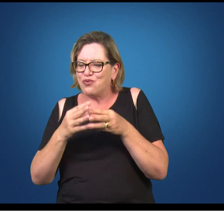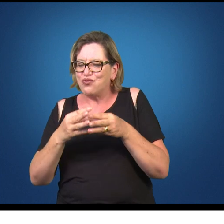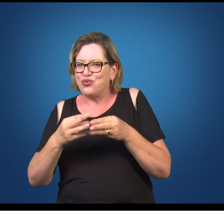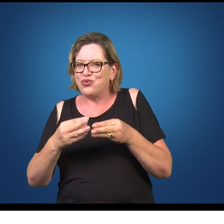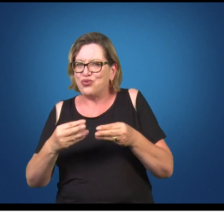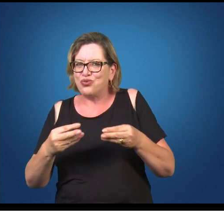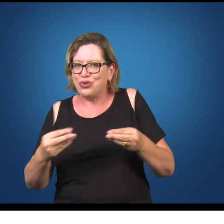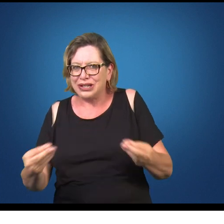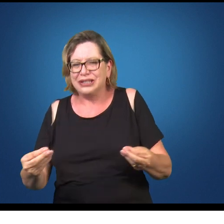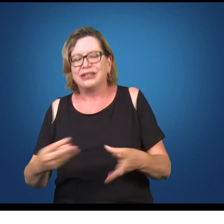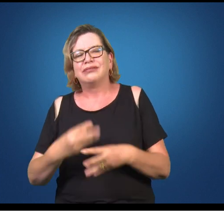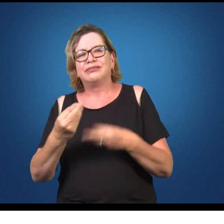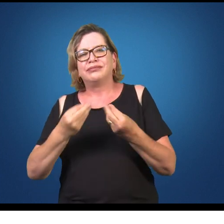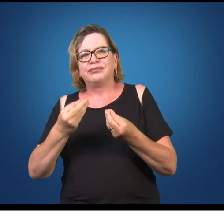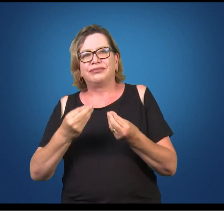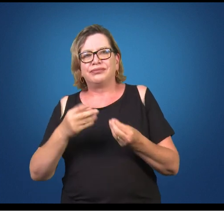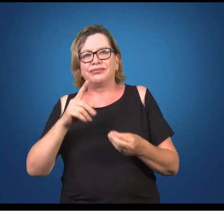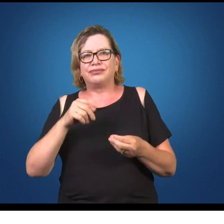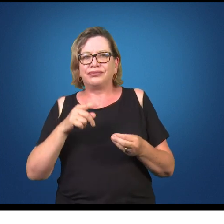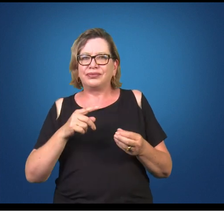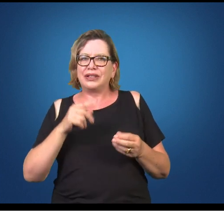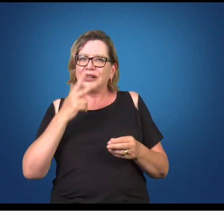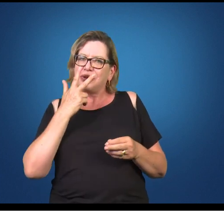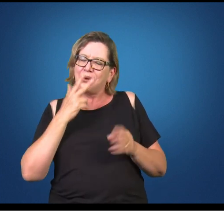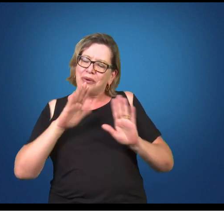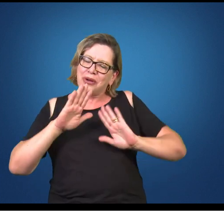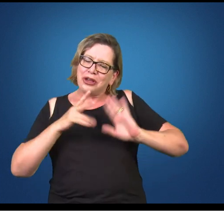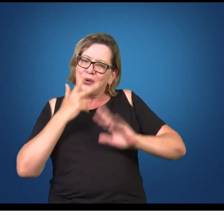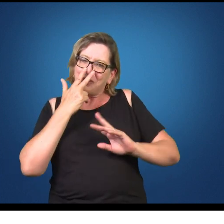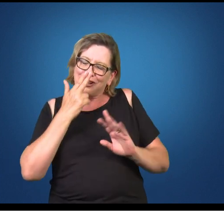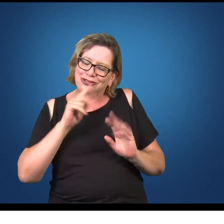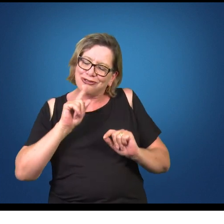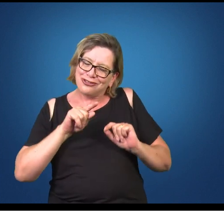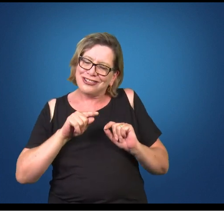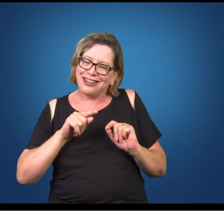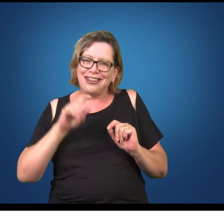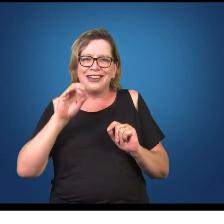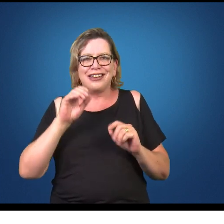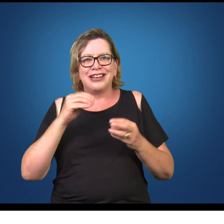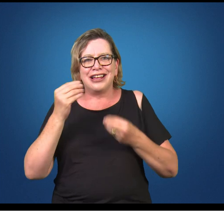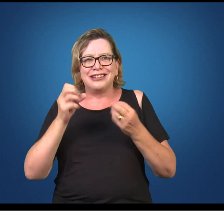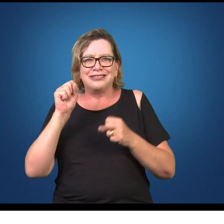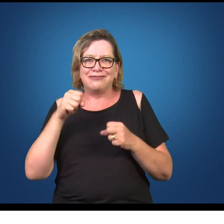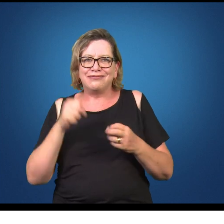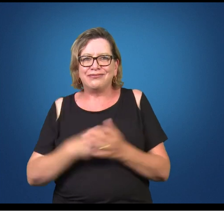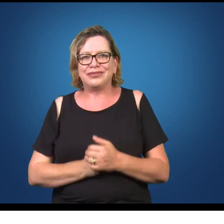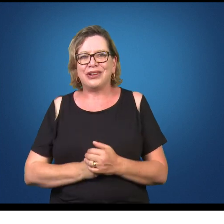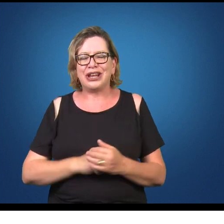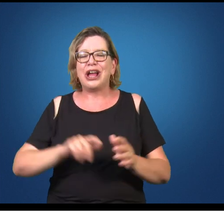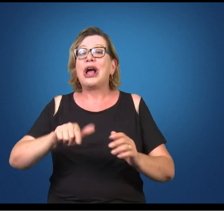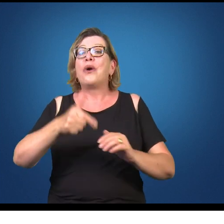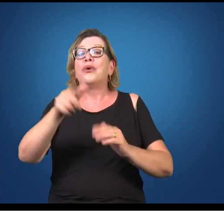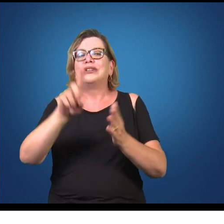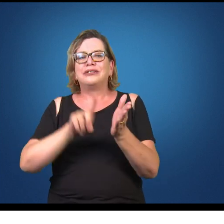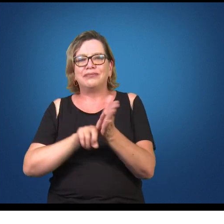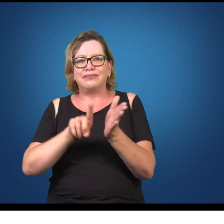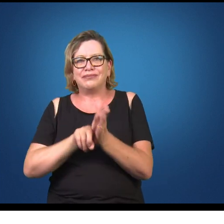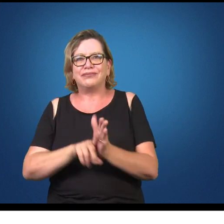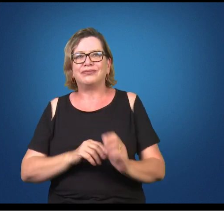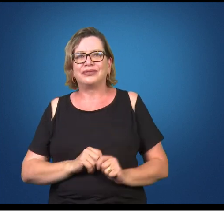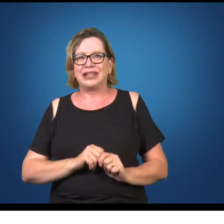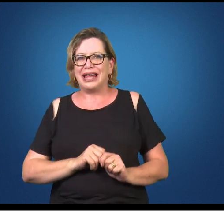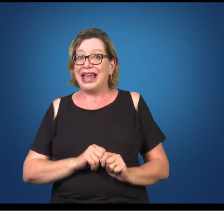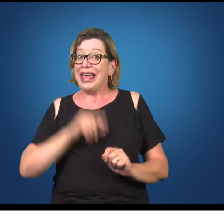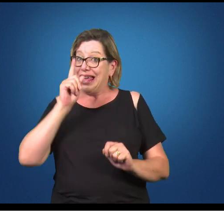meio também, né? Sim. Então, acho que é mais ou menos por aí. Agora, quanto à outra pergunta, aí já é uma